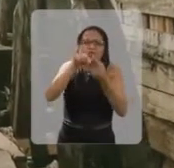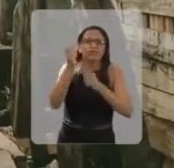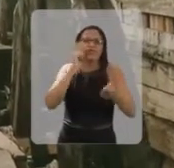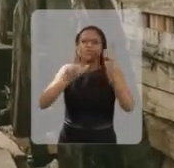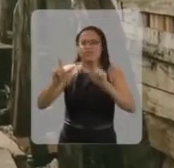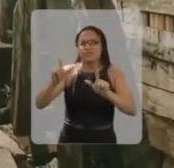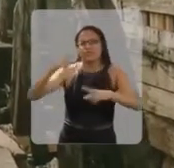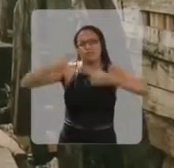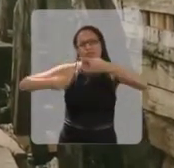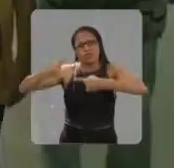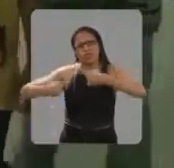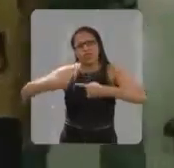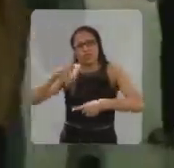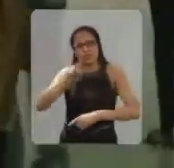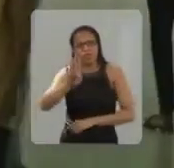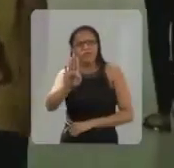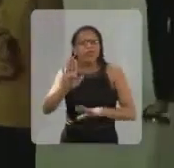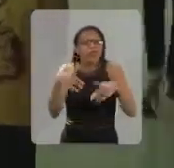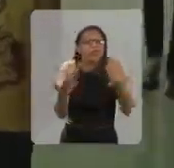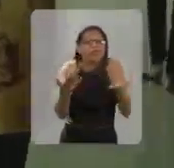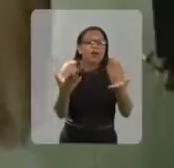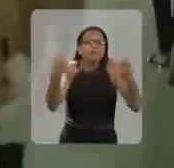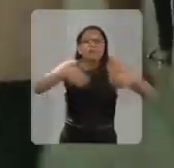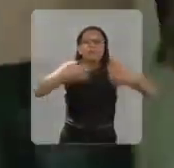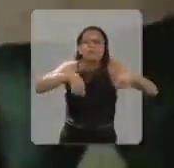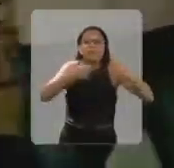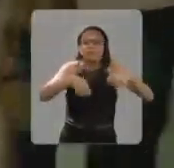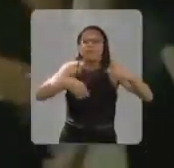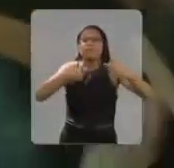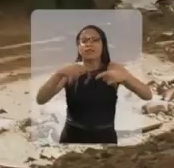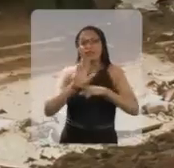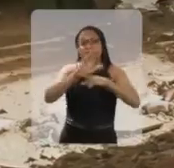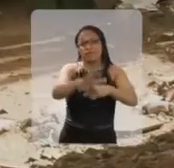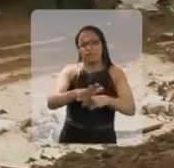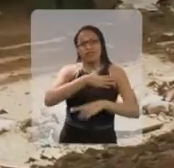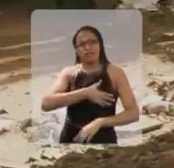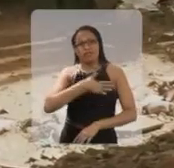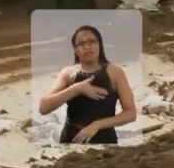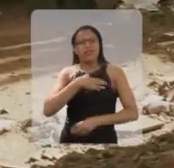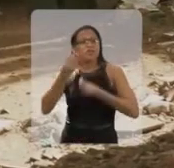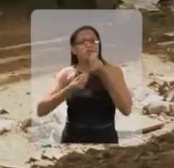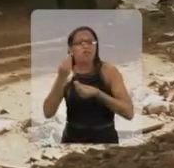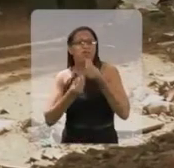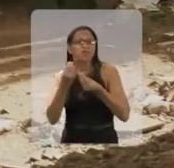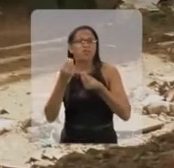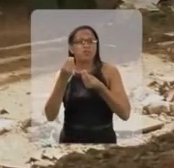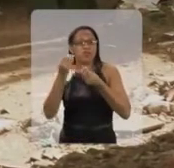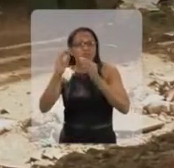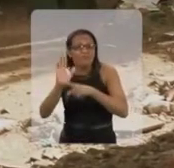com a política pública. Quais necessidades deverão ser satisfeitas? Qual a melhor forma de